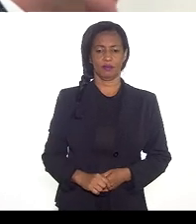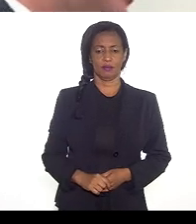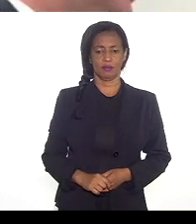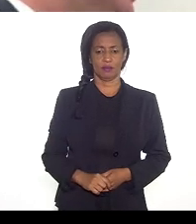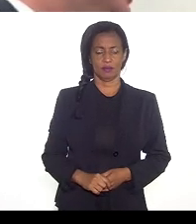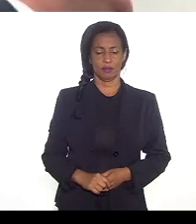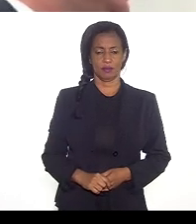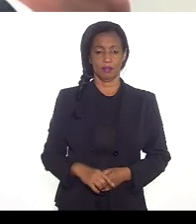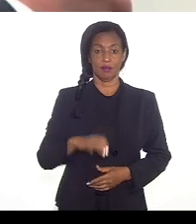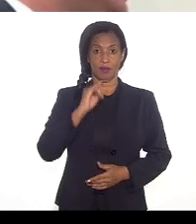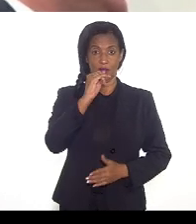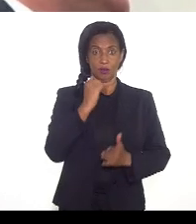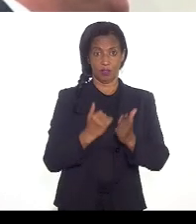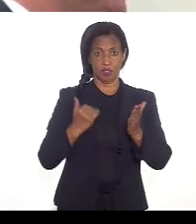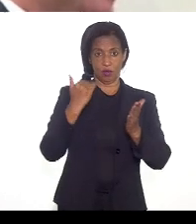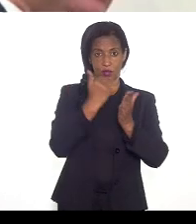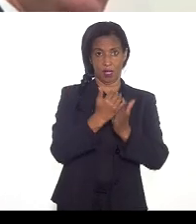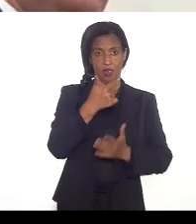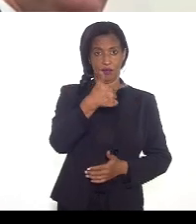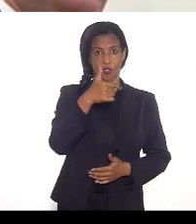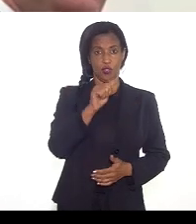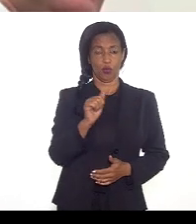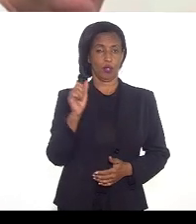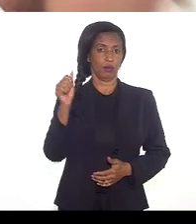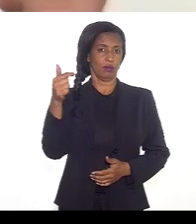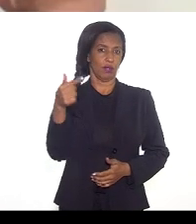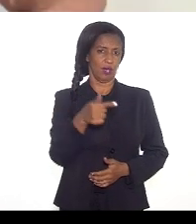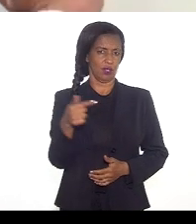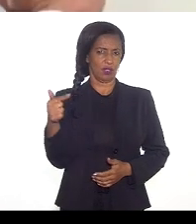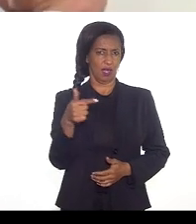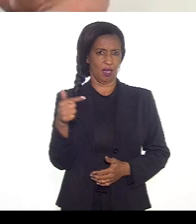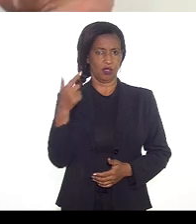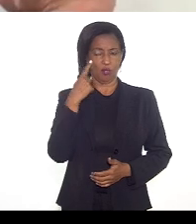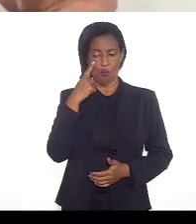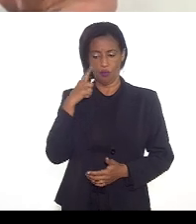É o que altera a lei 2877. Deixa eu ver aqui.